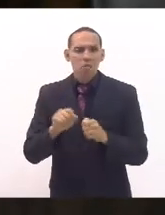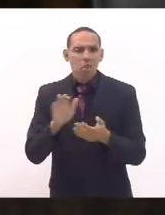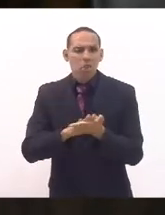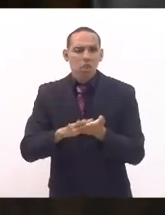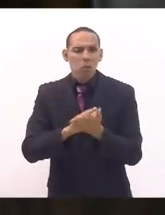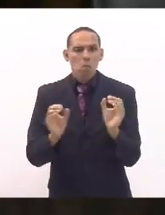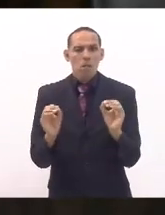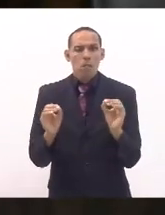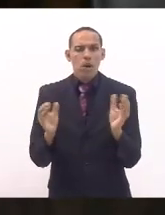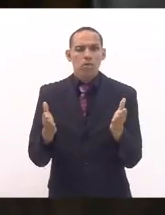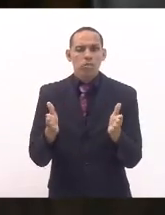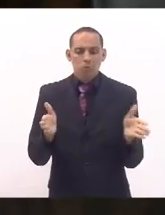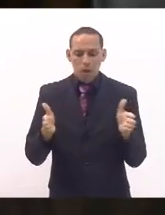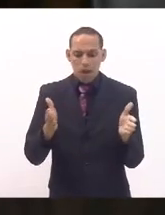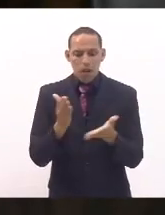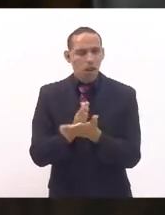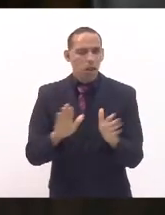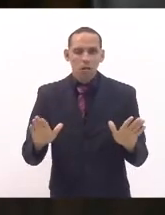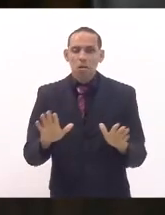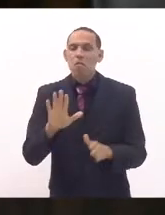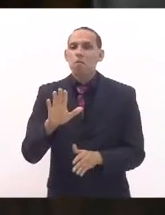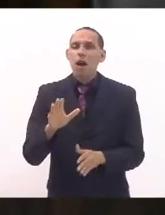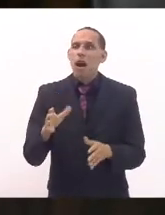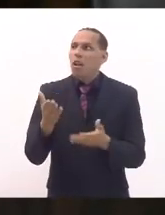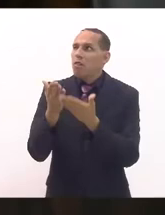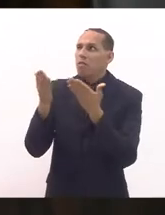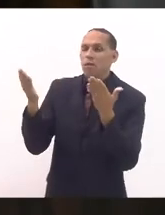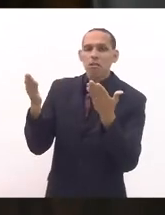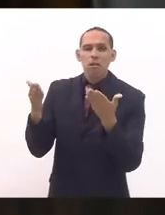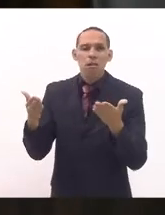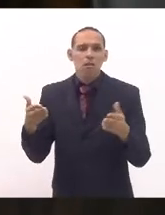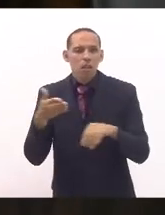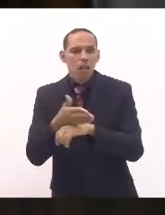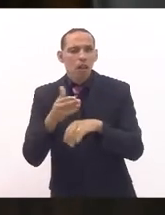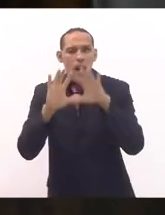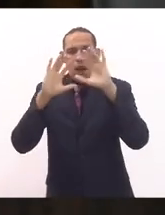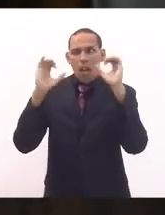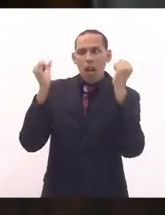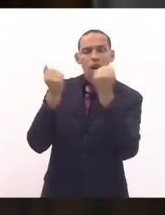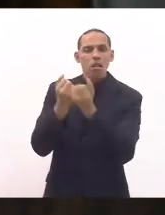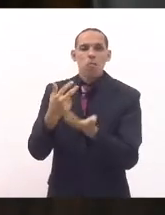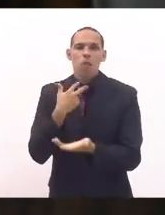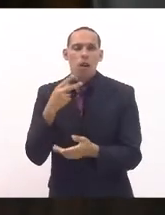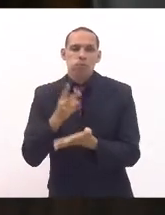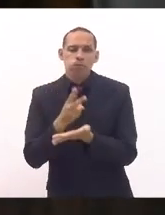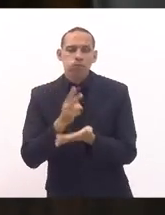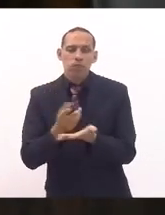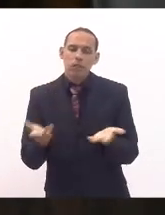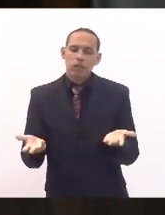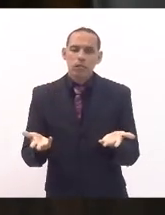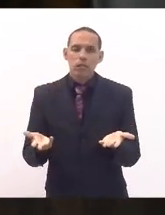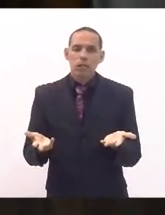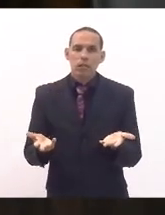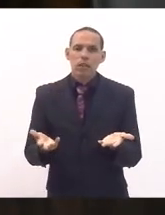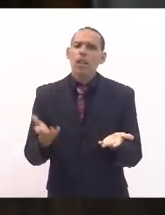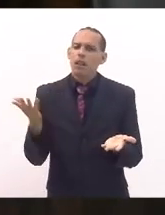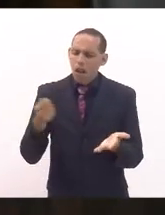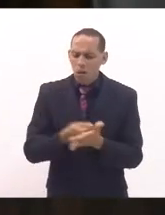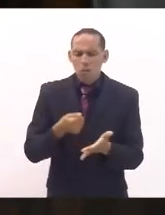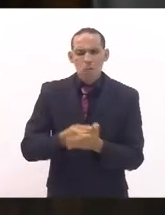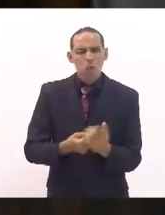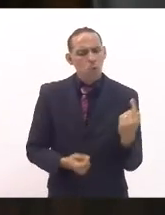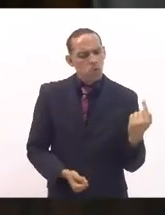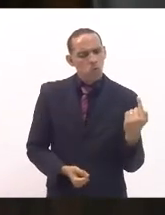vence o prazo e as torcidas continuam sendo impedidas de entrar nos estádios. E, mesmo assim, que se puna no